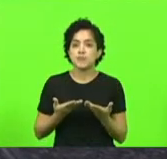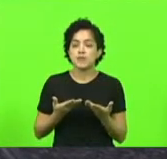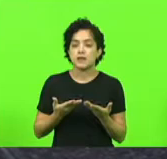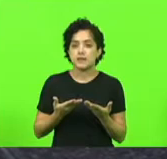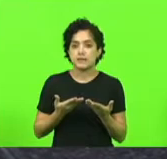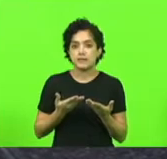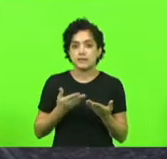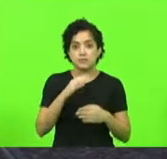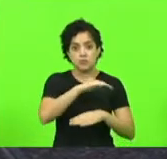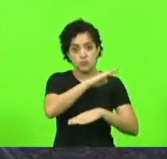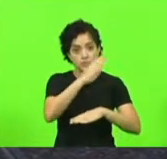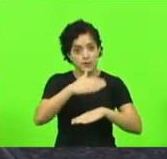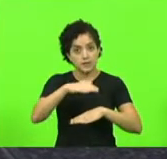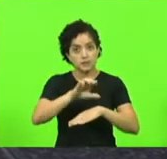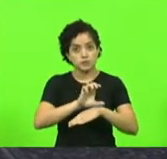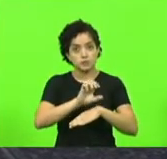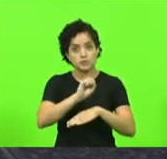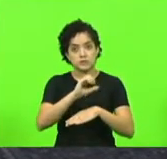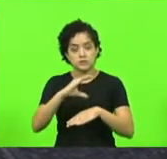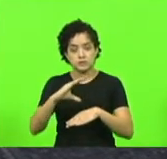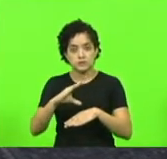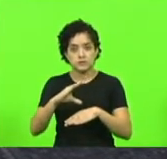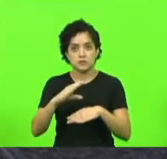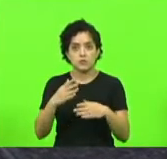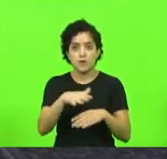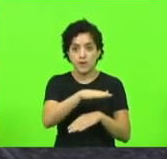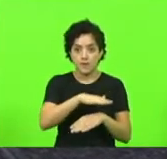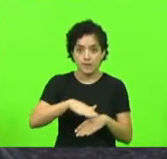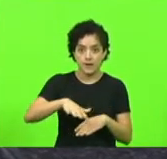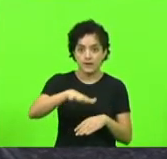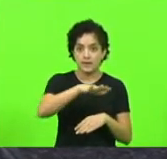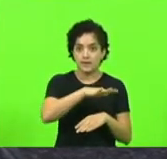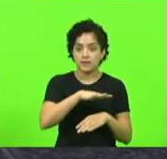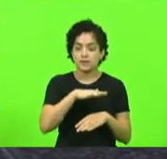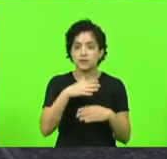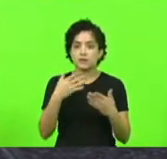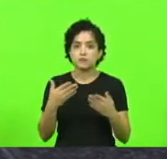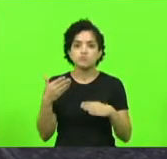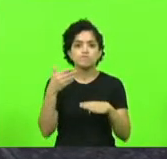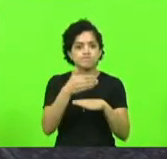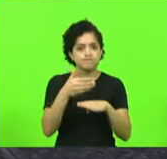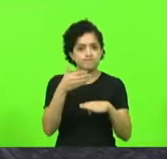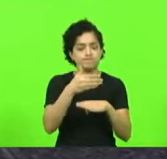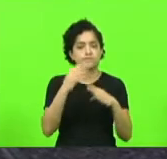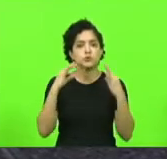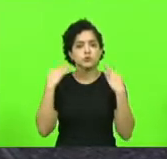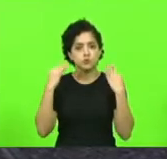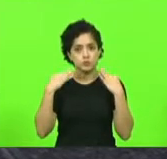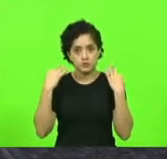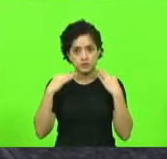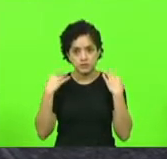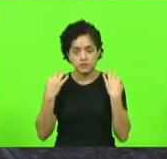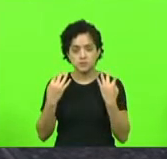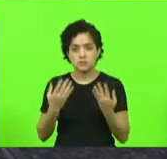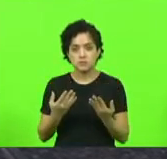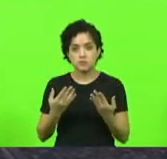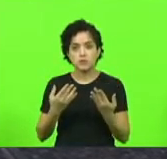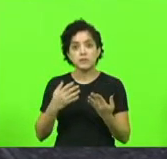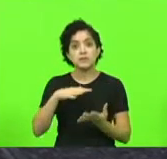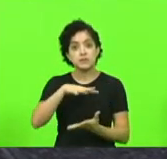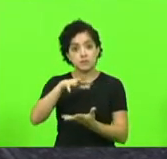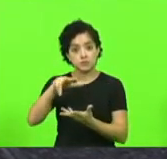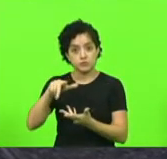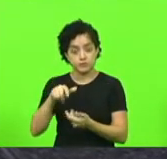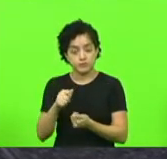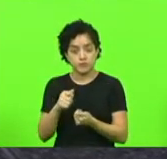Planalto Serrano de Santa Catarina é uma região super procurada por turistas de todo o país e até do exterior, por ser